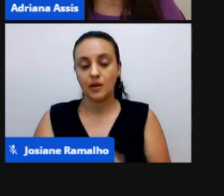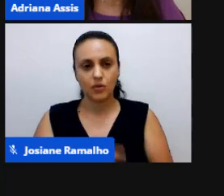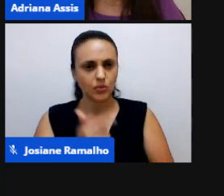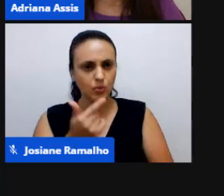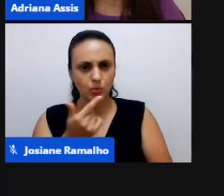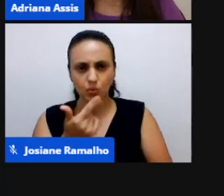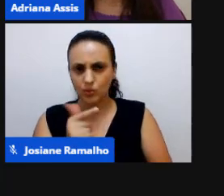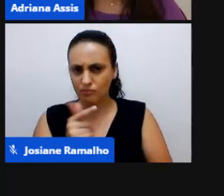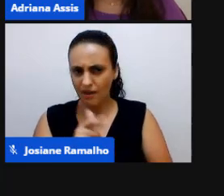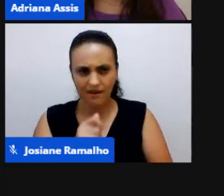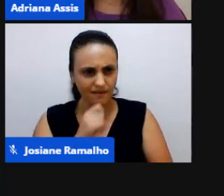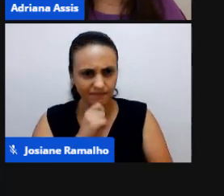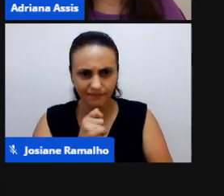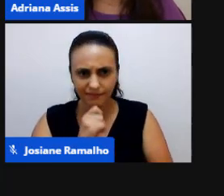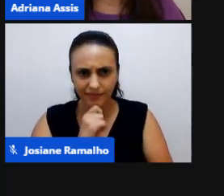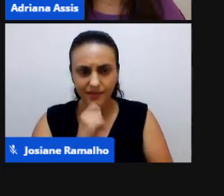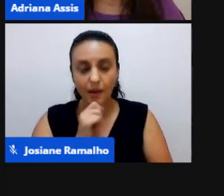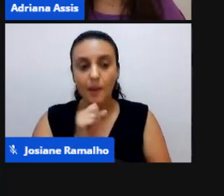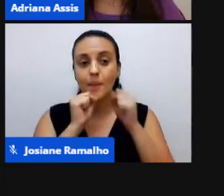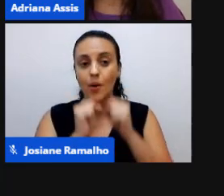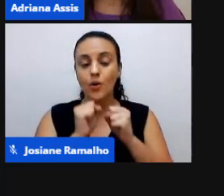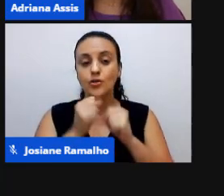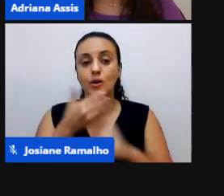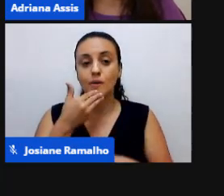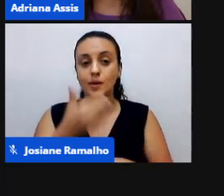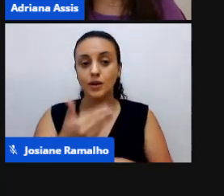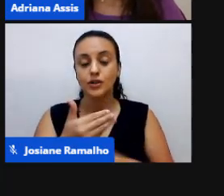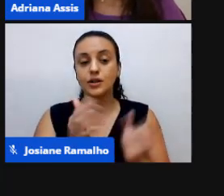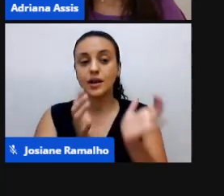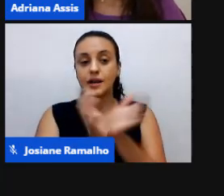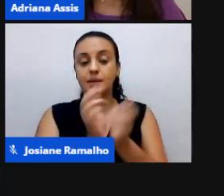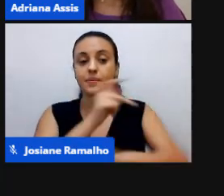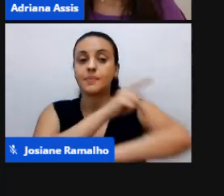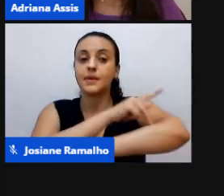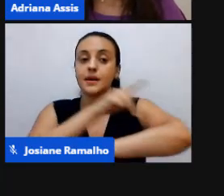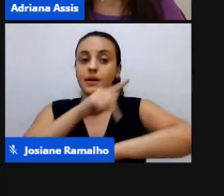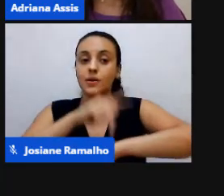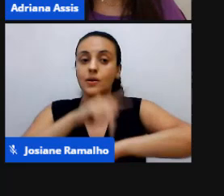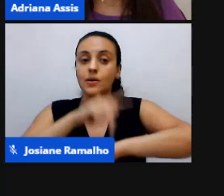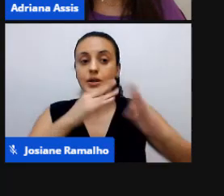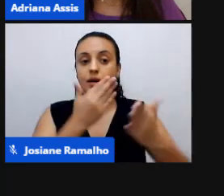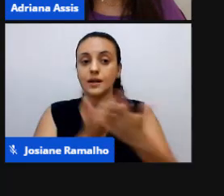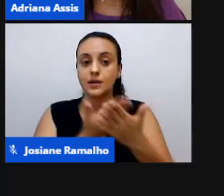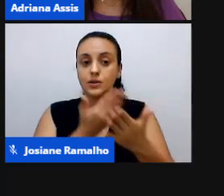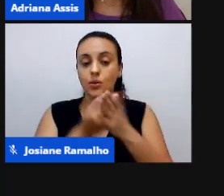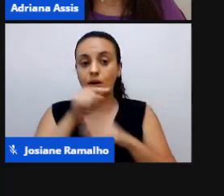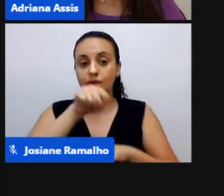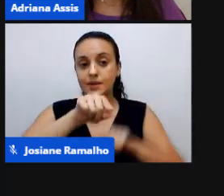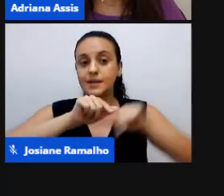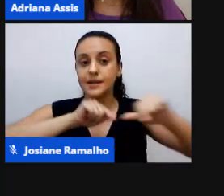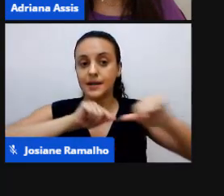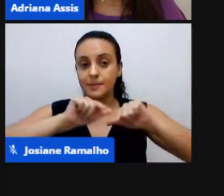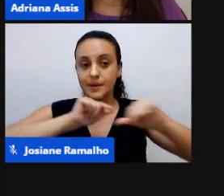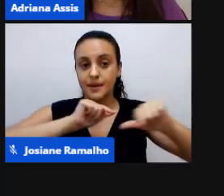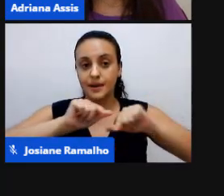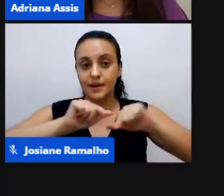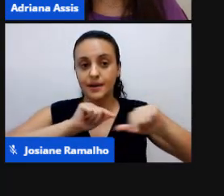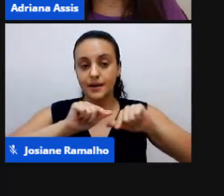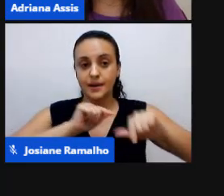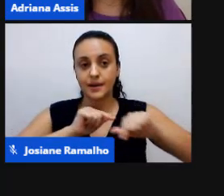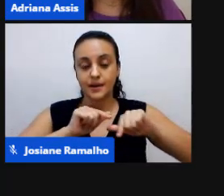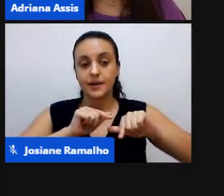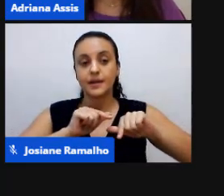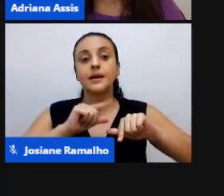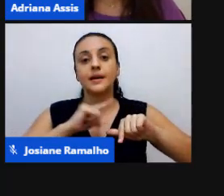tenha esse material, solicite a equipe pedagógica da escola onde você atua, que tem acesso ao ambiente Moodle